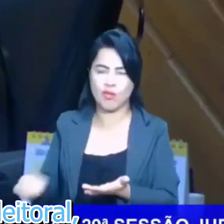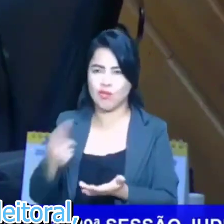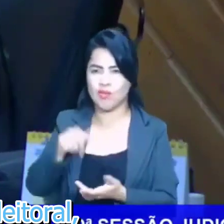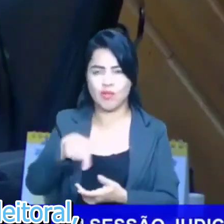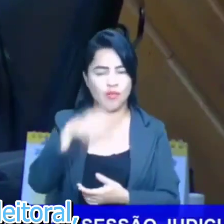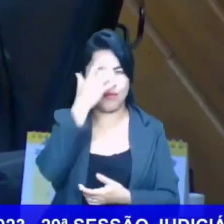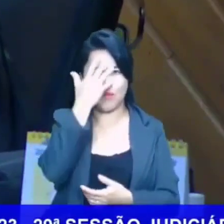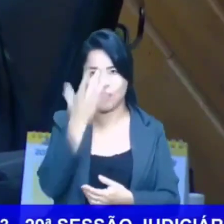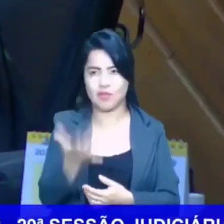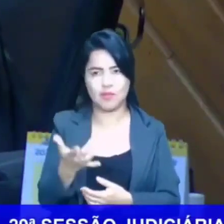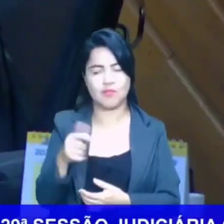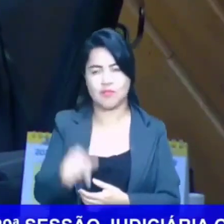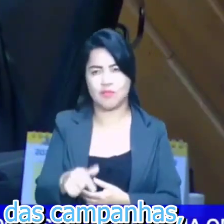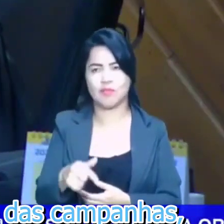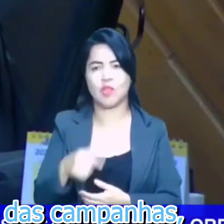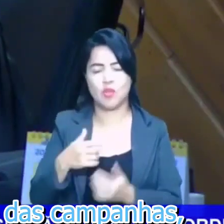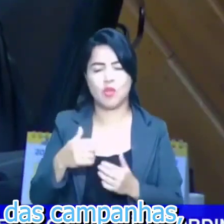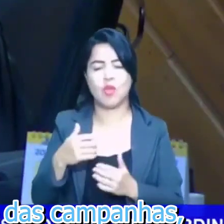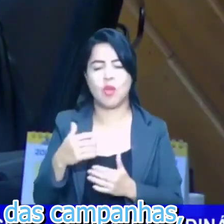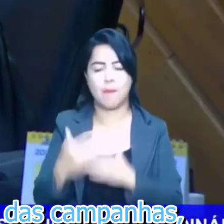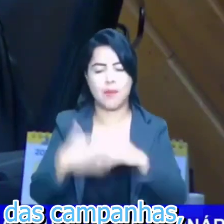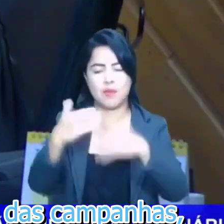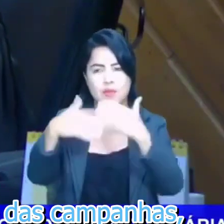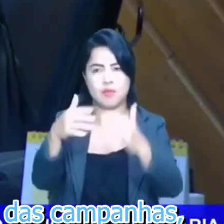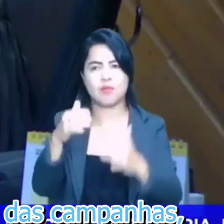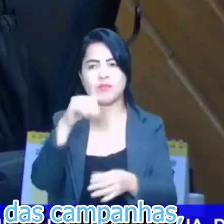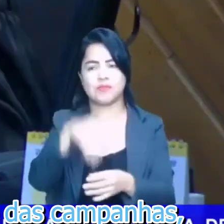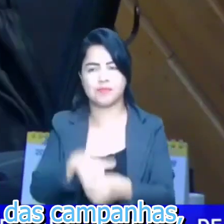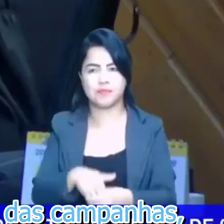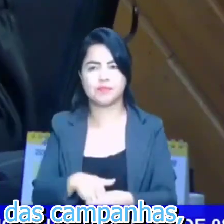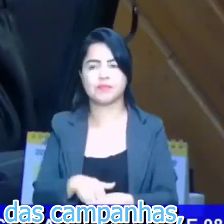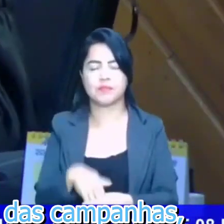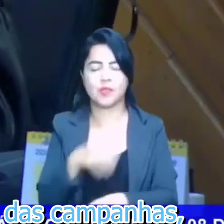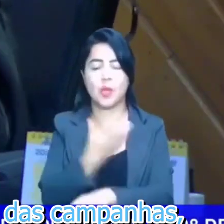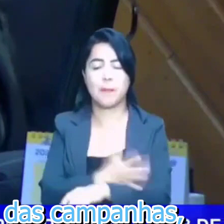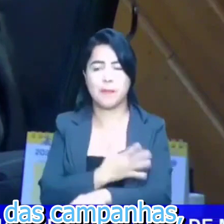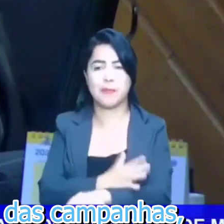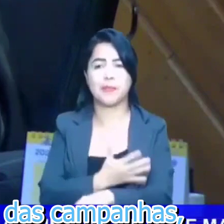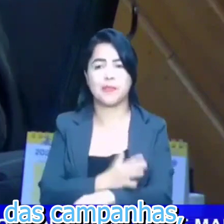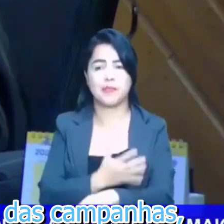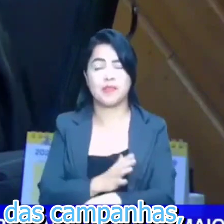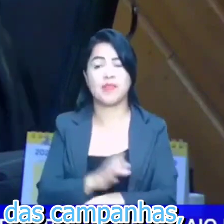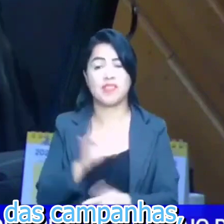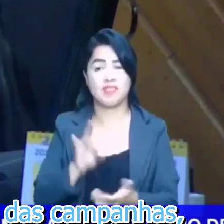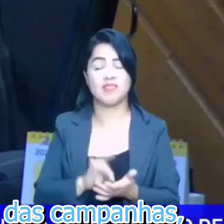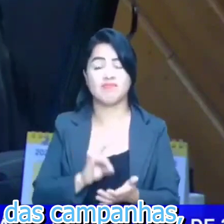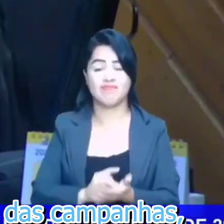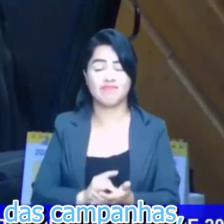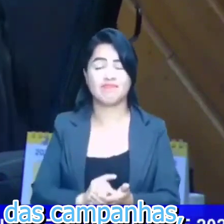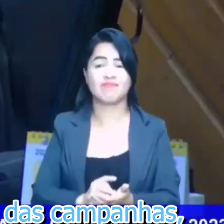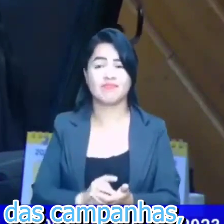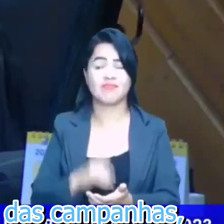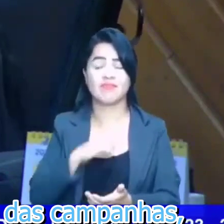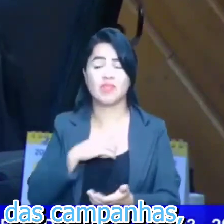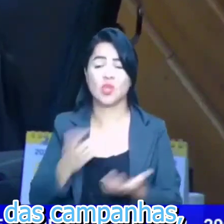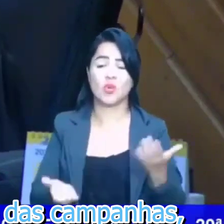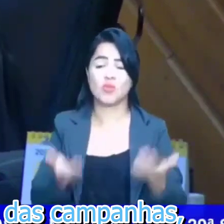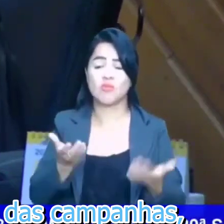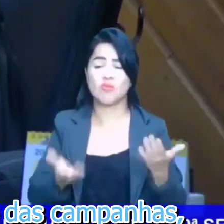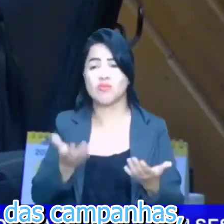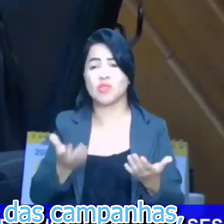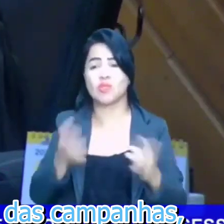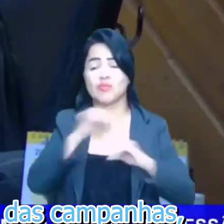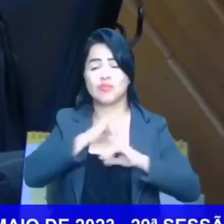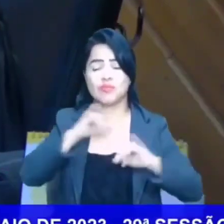eleitoral, é uma prática que representa uma ofensa mesmo ao equilíbrio das